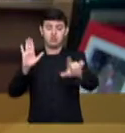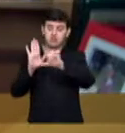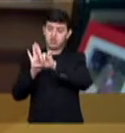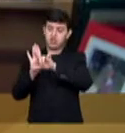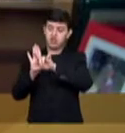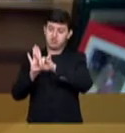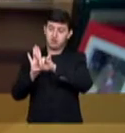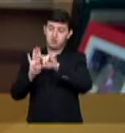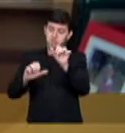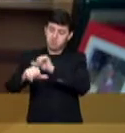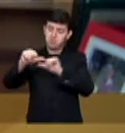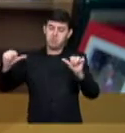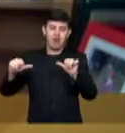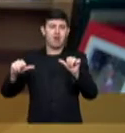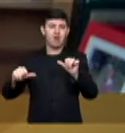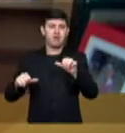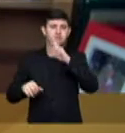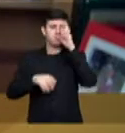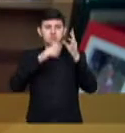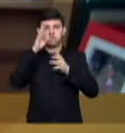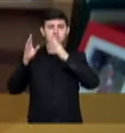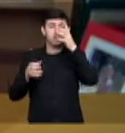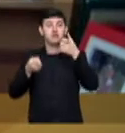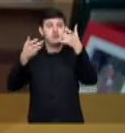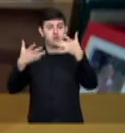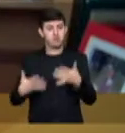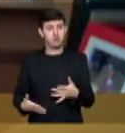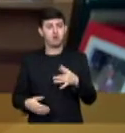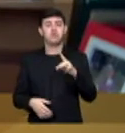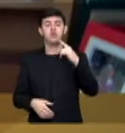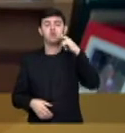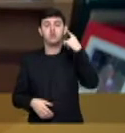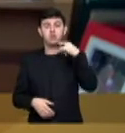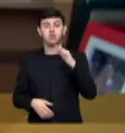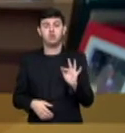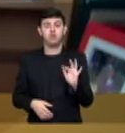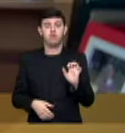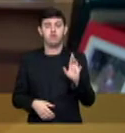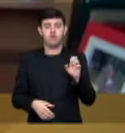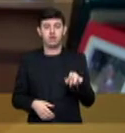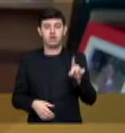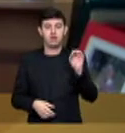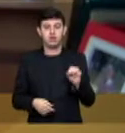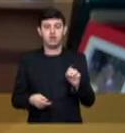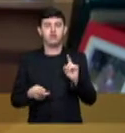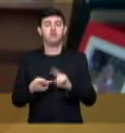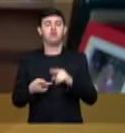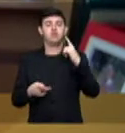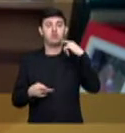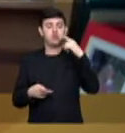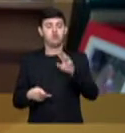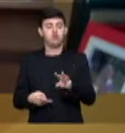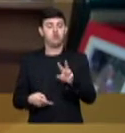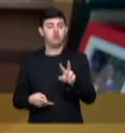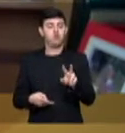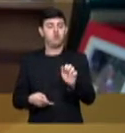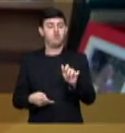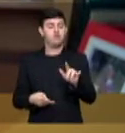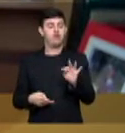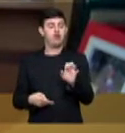legislação. Isso foi bastante bem destacado pelo doutor Fernando, bastante bem destacado pelo doutor Walter. Não se trata